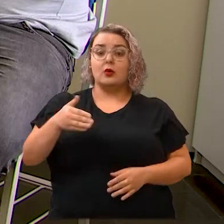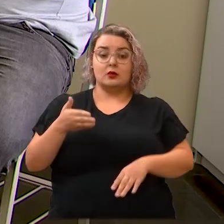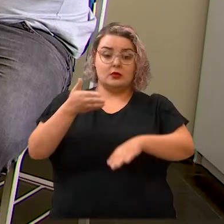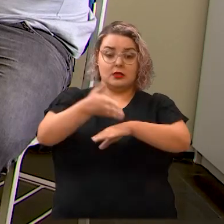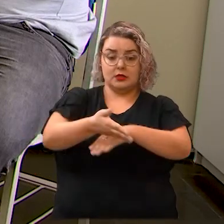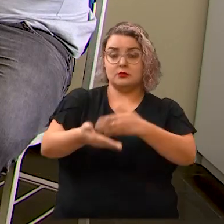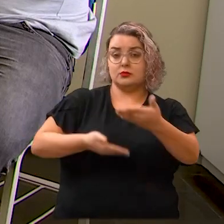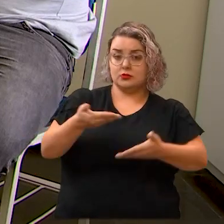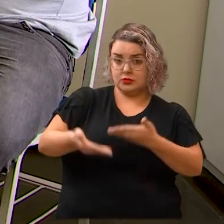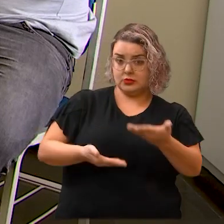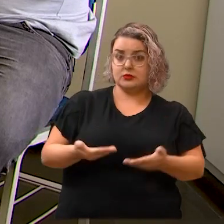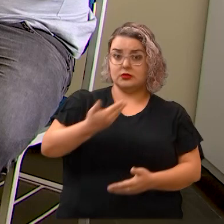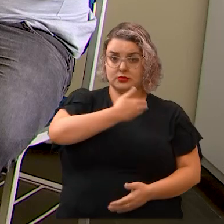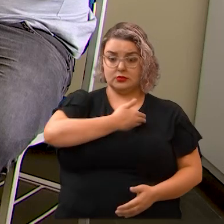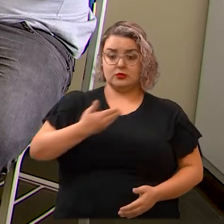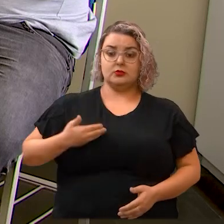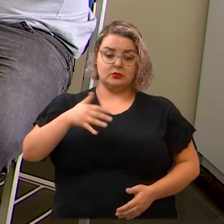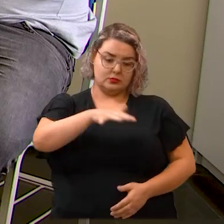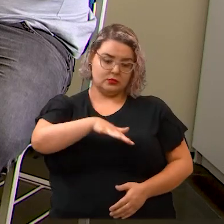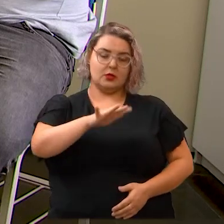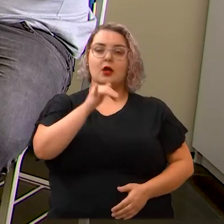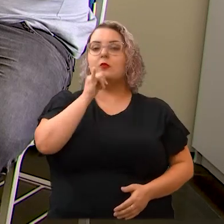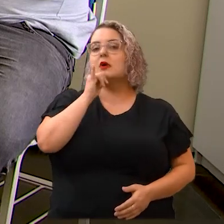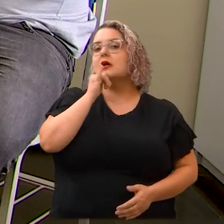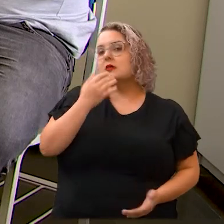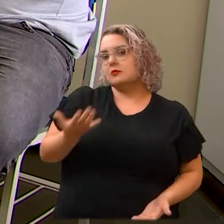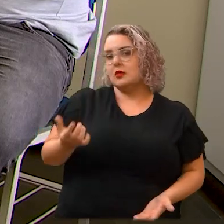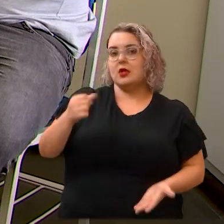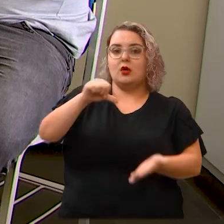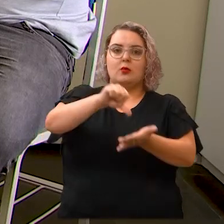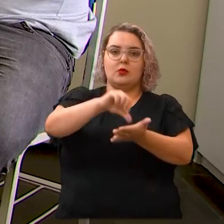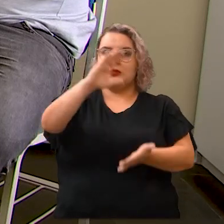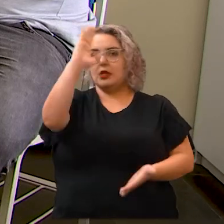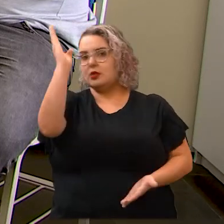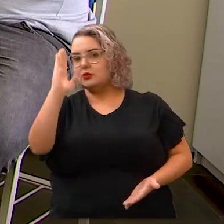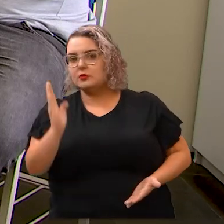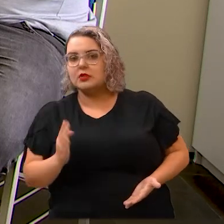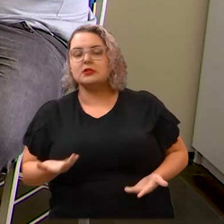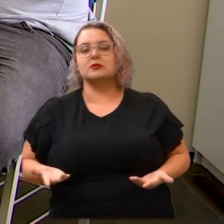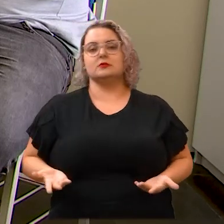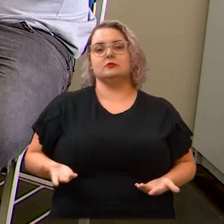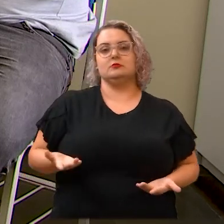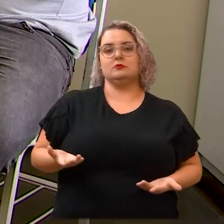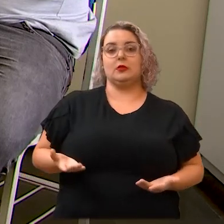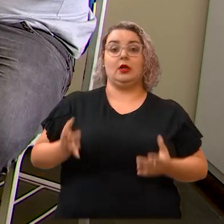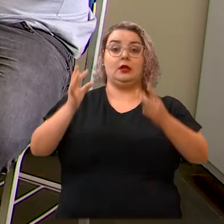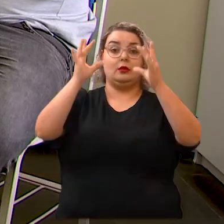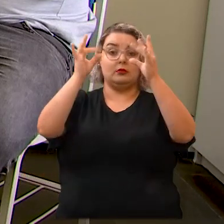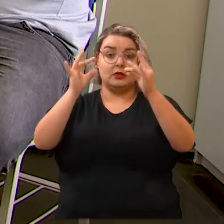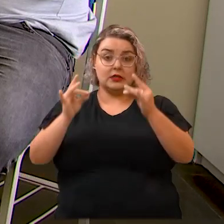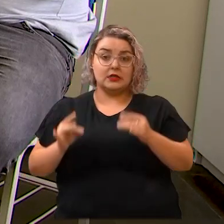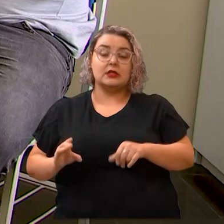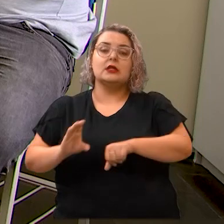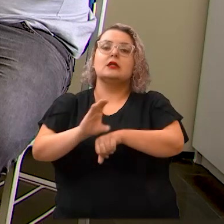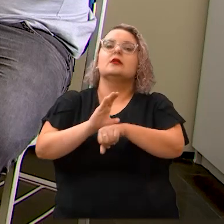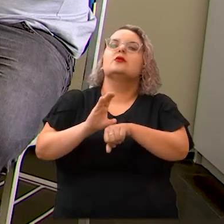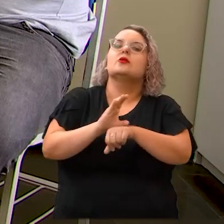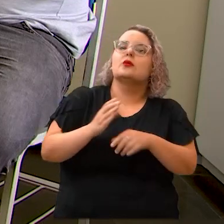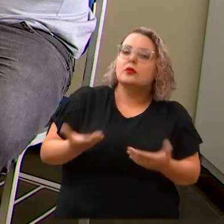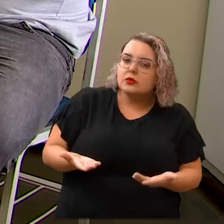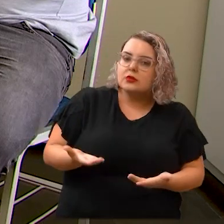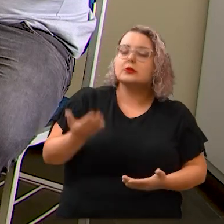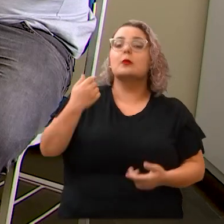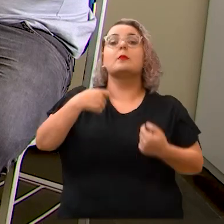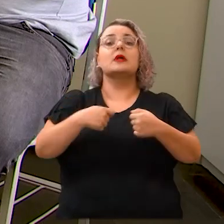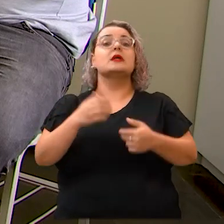no serviço público você vai entrar numa vamos supor assim uma unidade Brasil então o Brasil tá descrito na Constituição Então